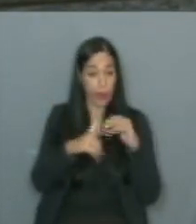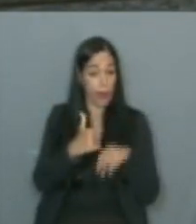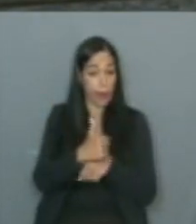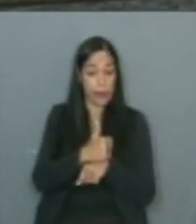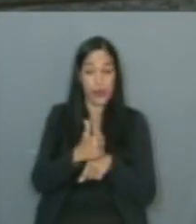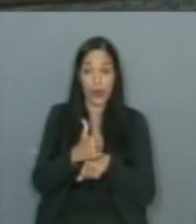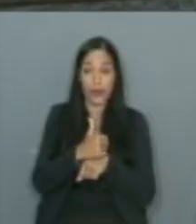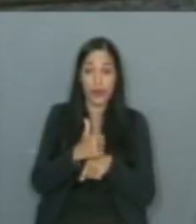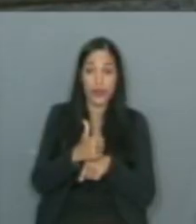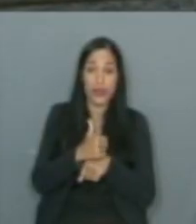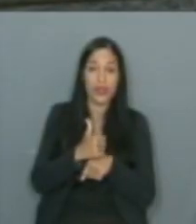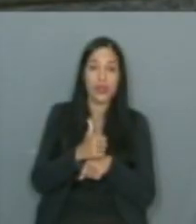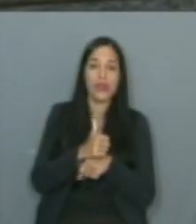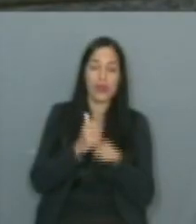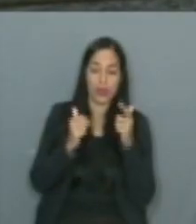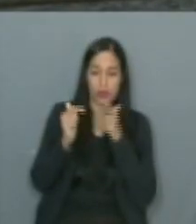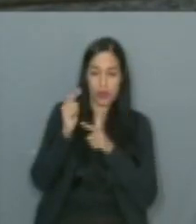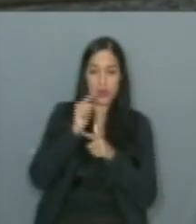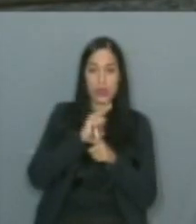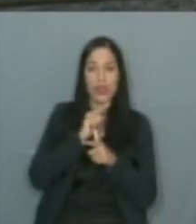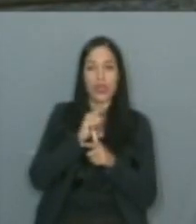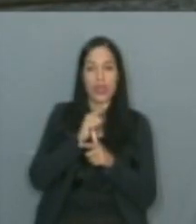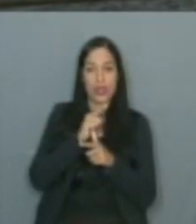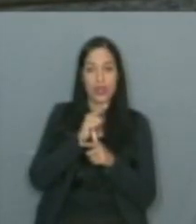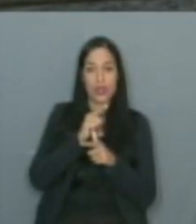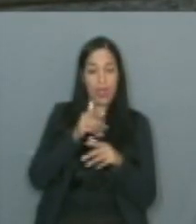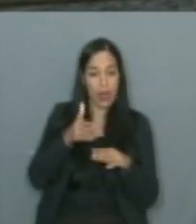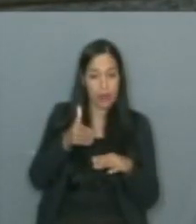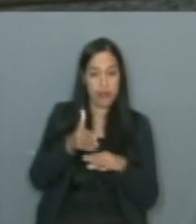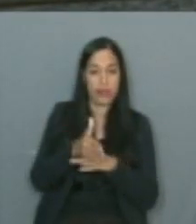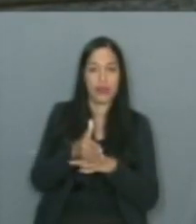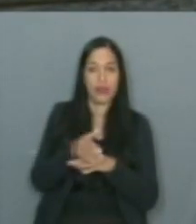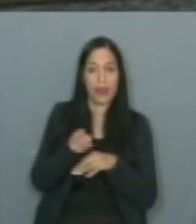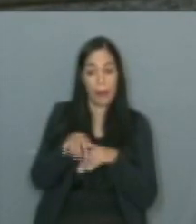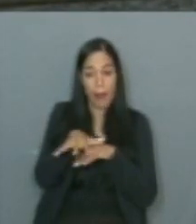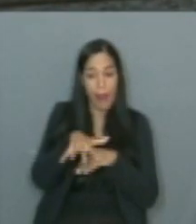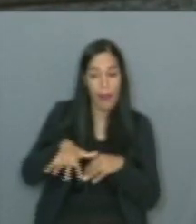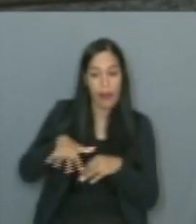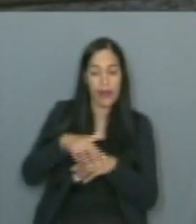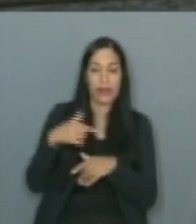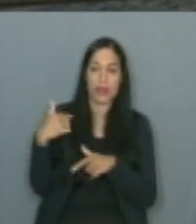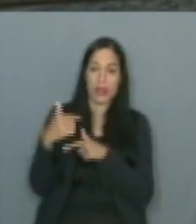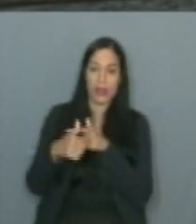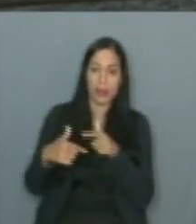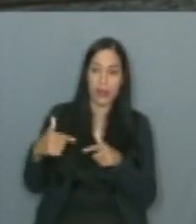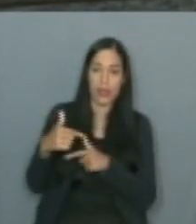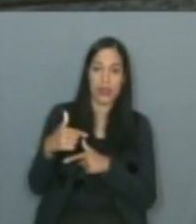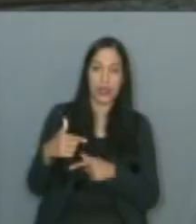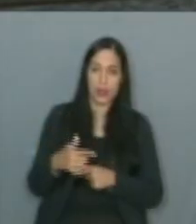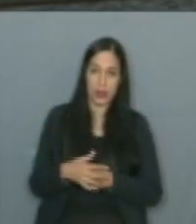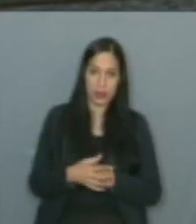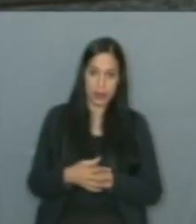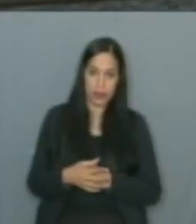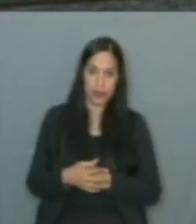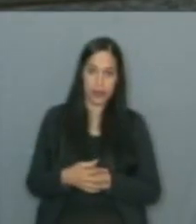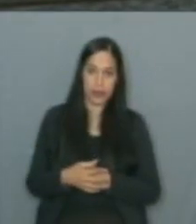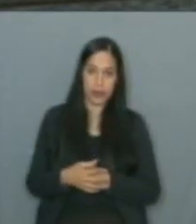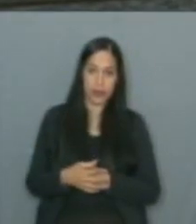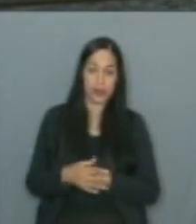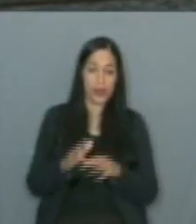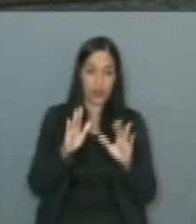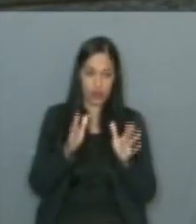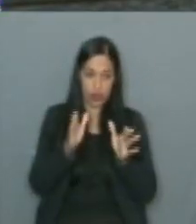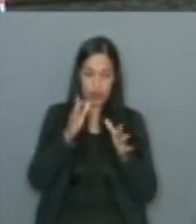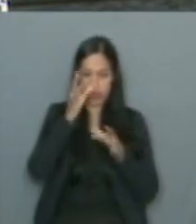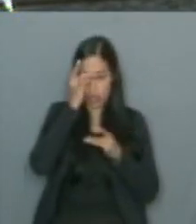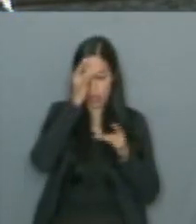profissionalização, se profissionalizar e adentrar ao mercado de trabalho. Eu lhe passo daqui a pouco, viu,